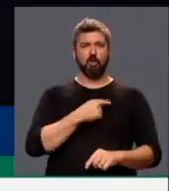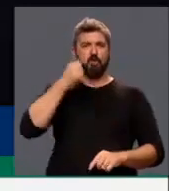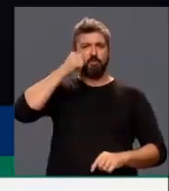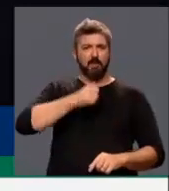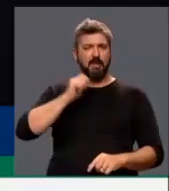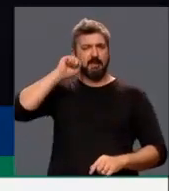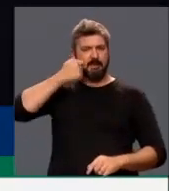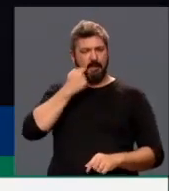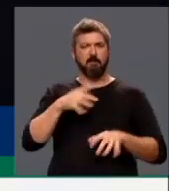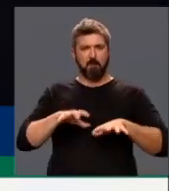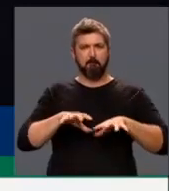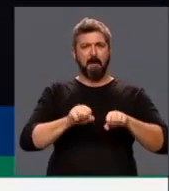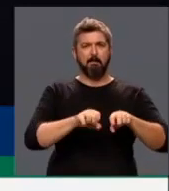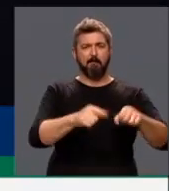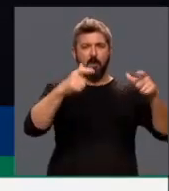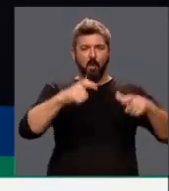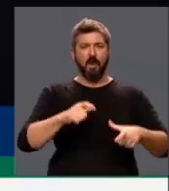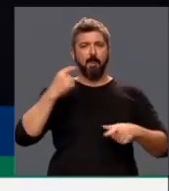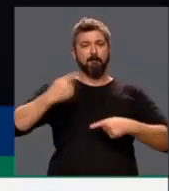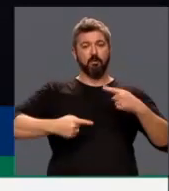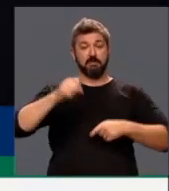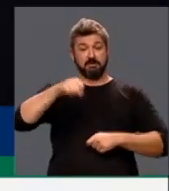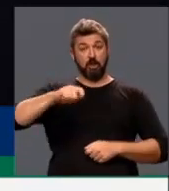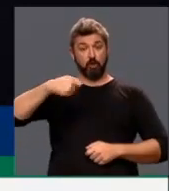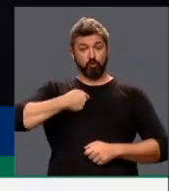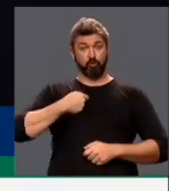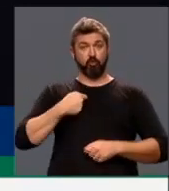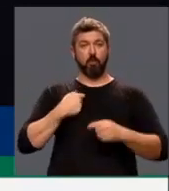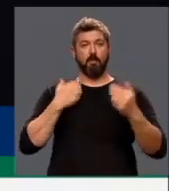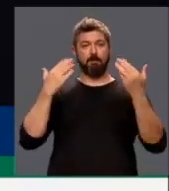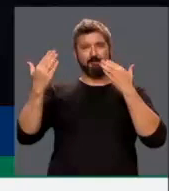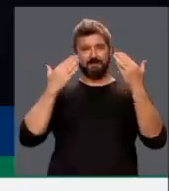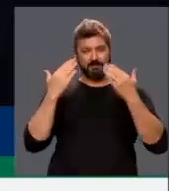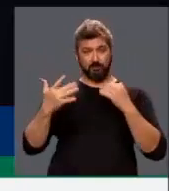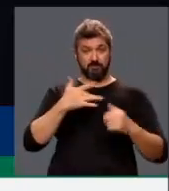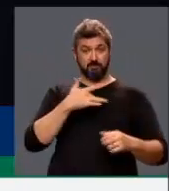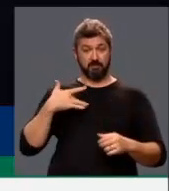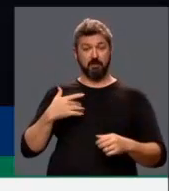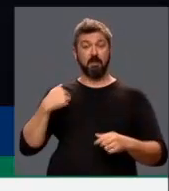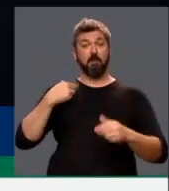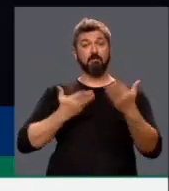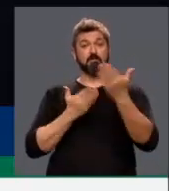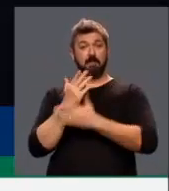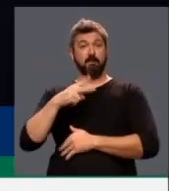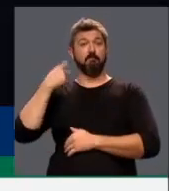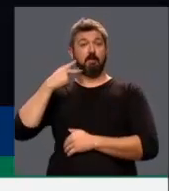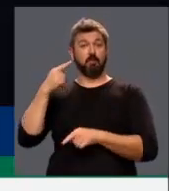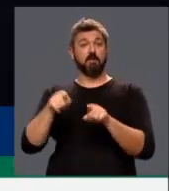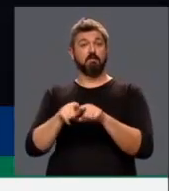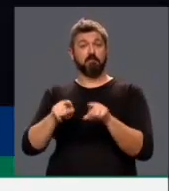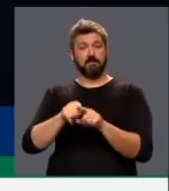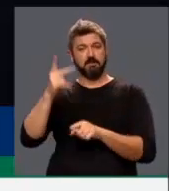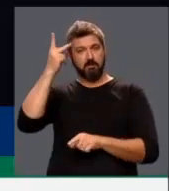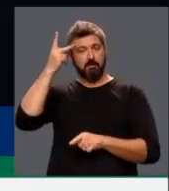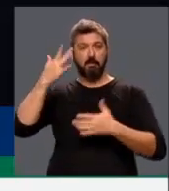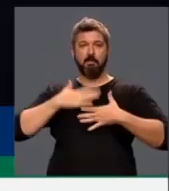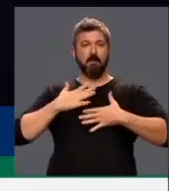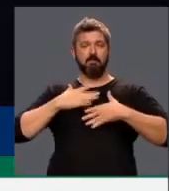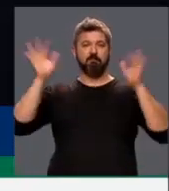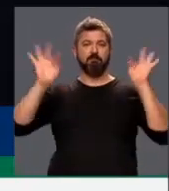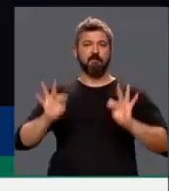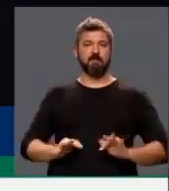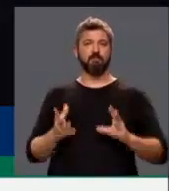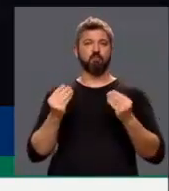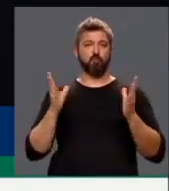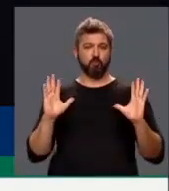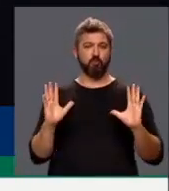espaços políticos, né? Hoje, além de eu ser psicóloga, trabalhadora da saúde, sou vereadora eleita em São Paulo, então é uma felicidade bastante grande.